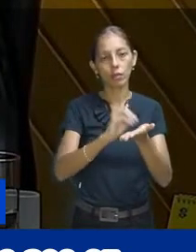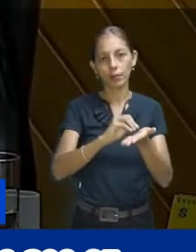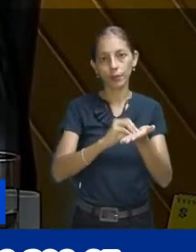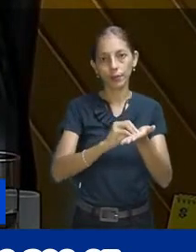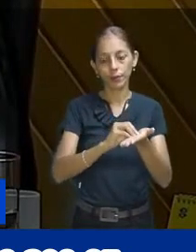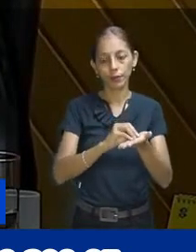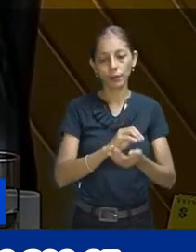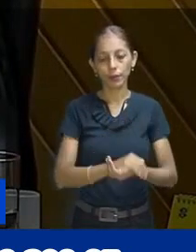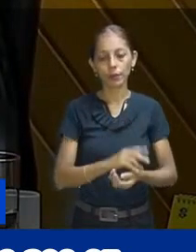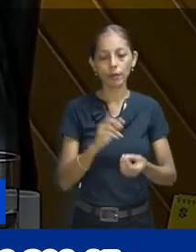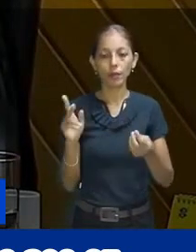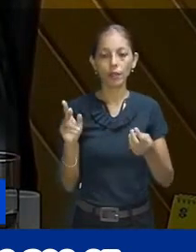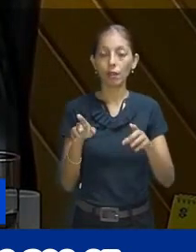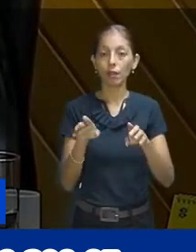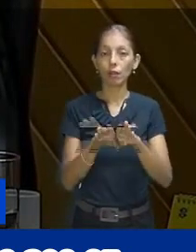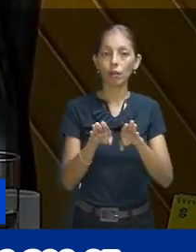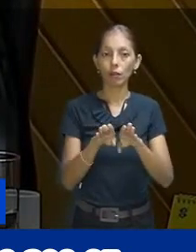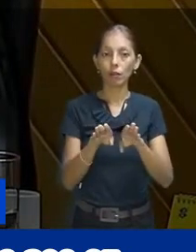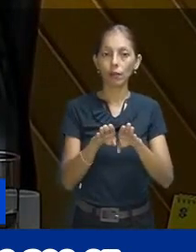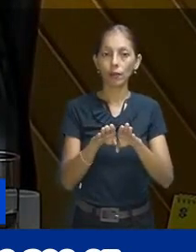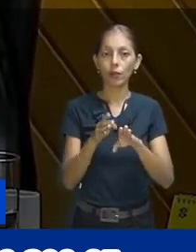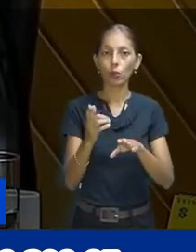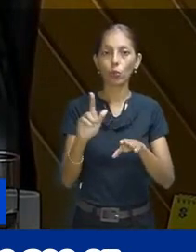NACEP, o de número